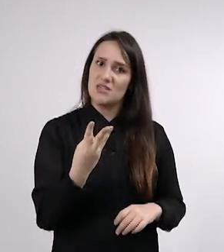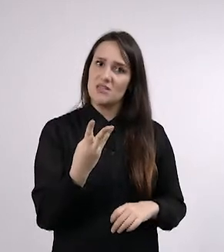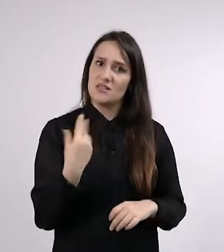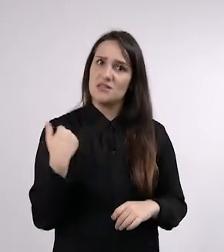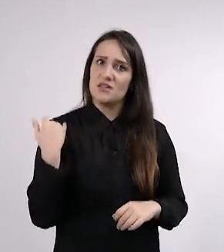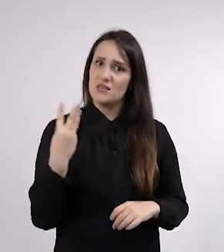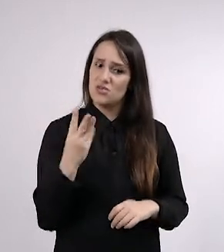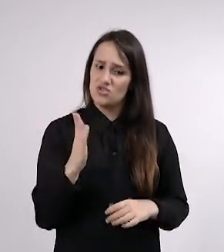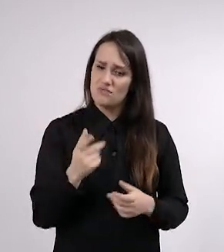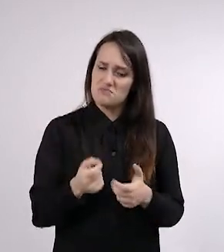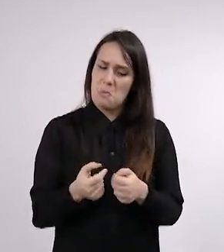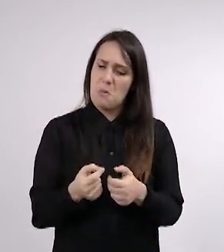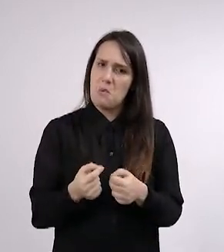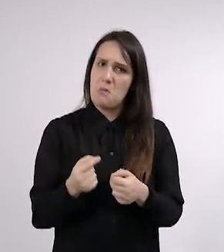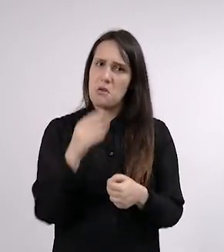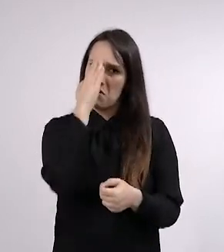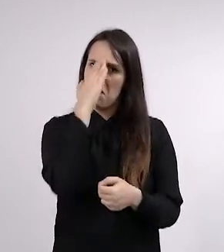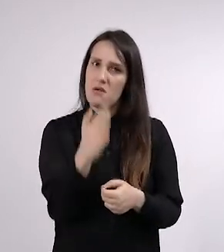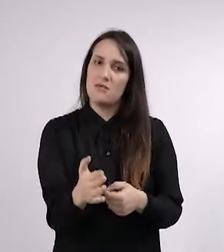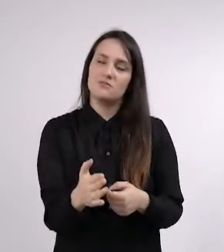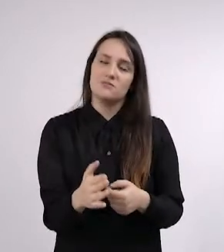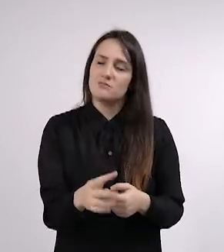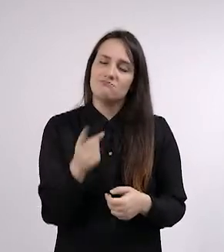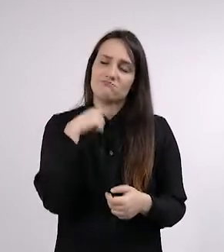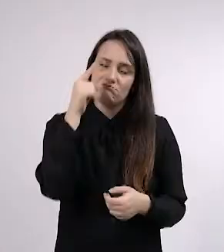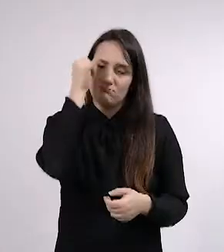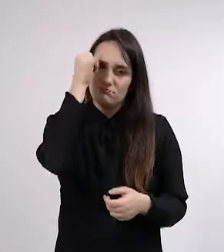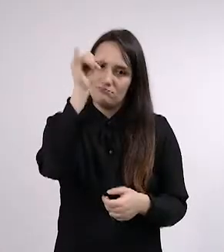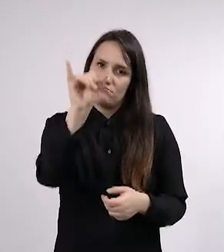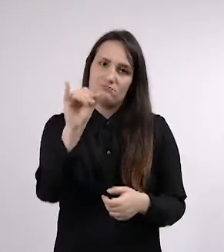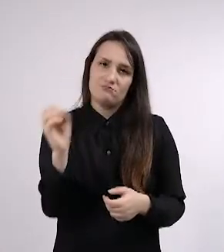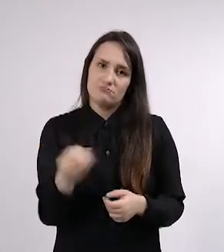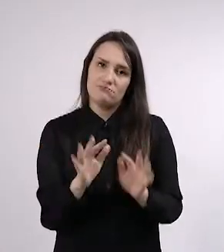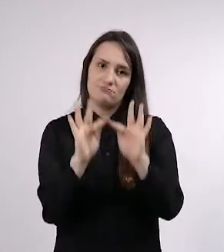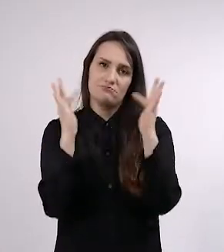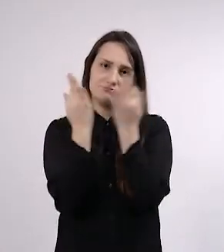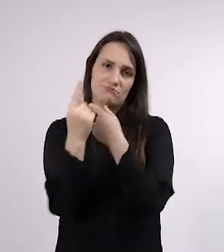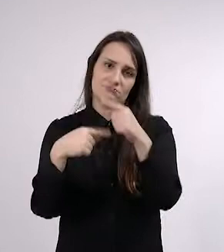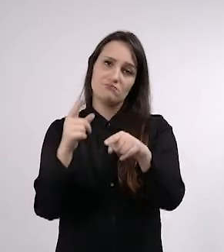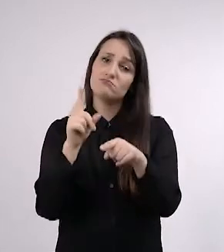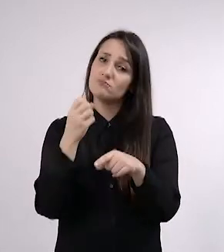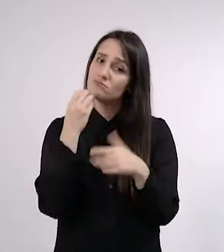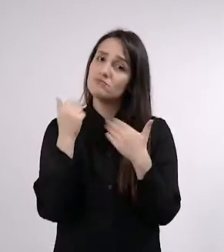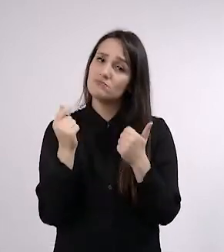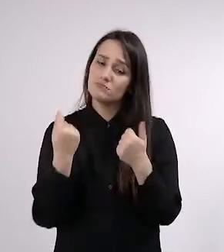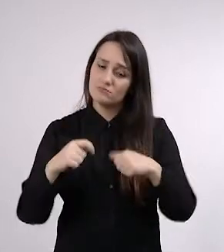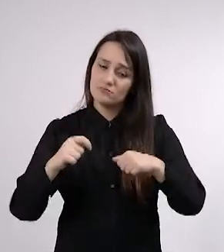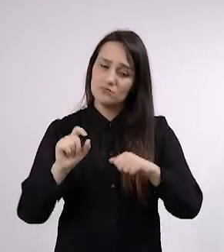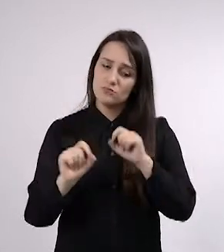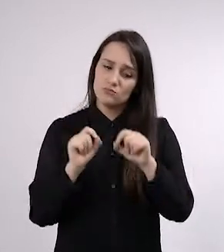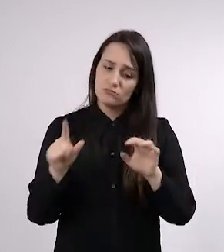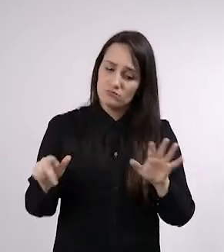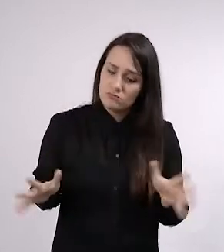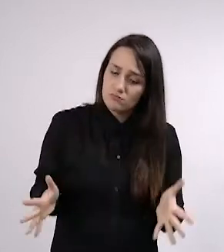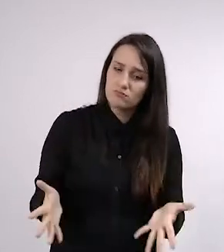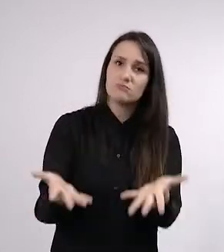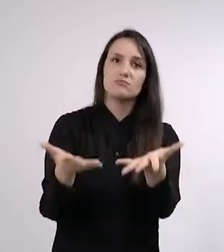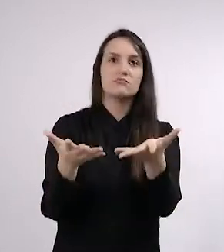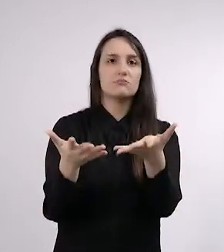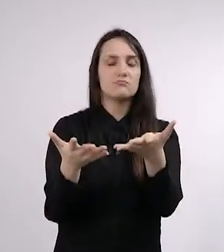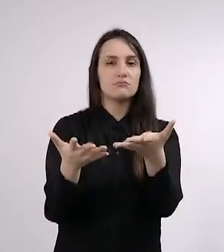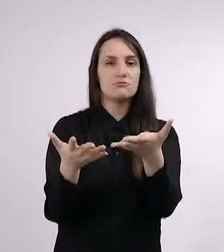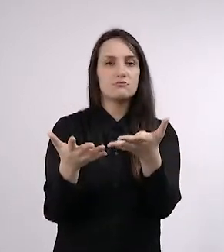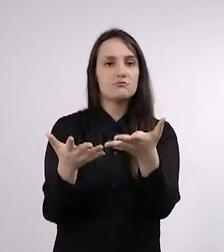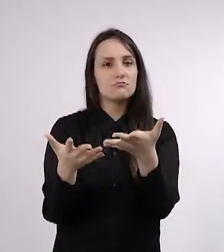um erro a gente evitar e afastar isso dessa nova geração. Pelo contrário, eu acho que o Estado ele tem a obrigação de